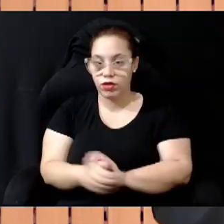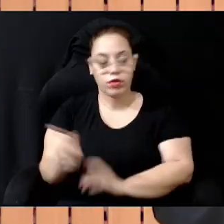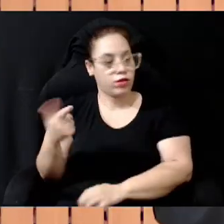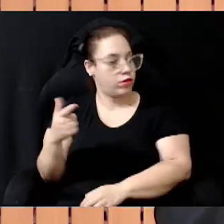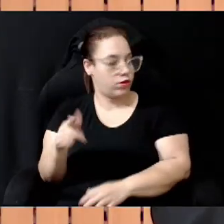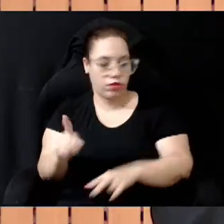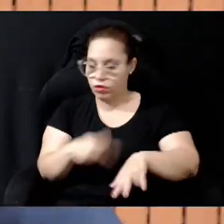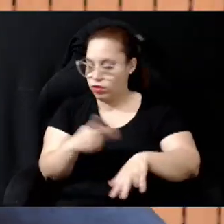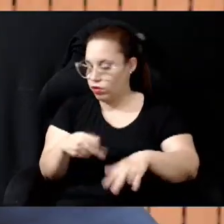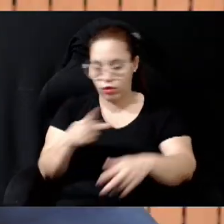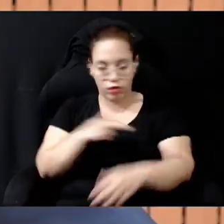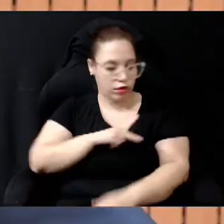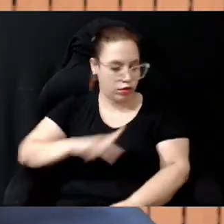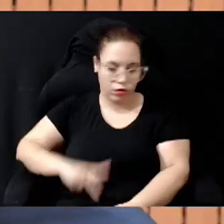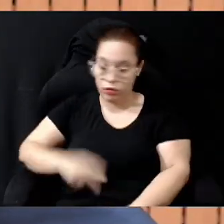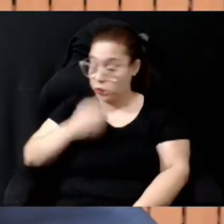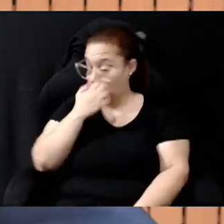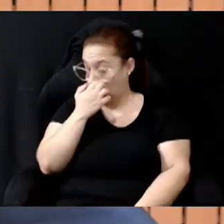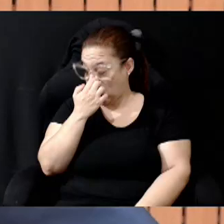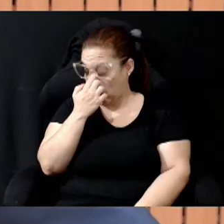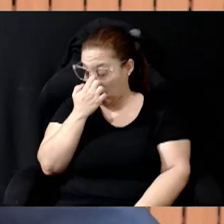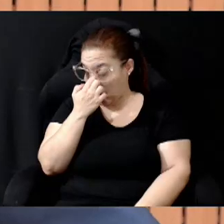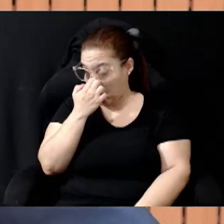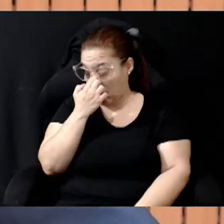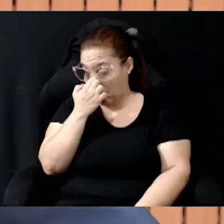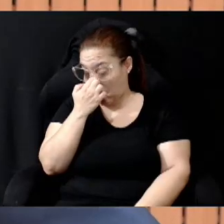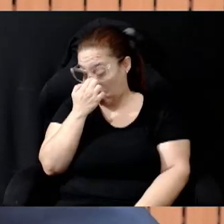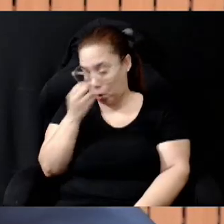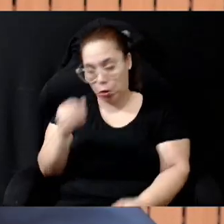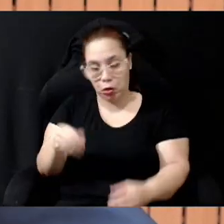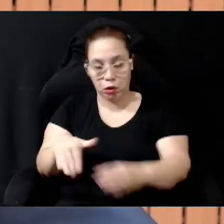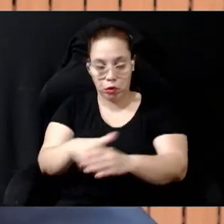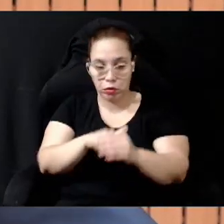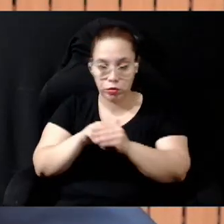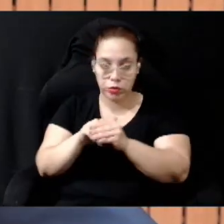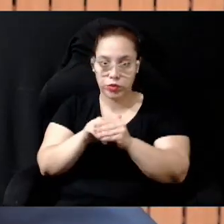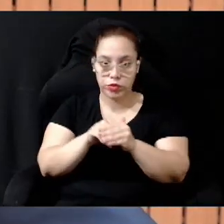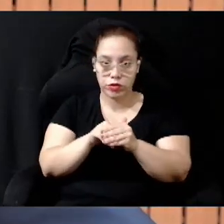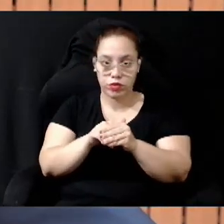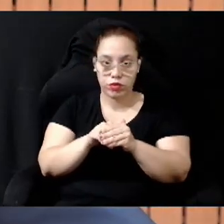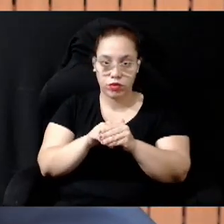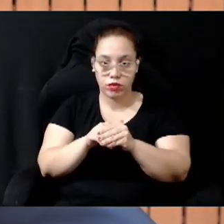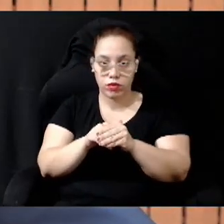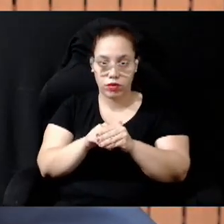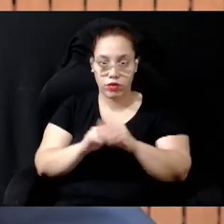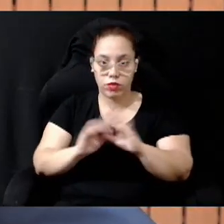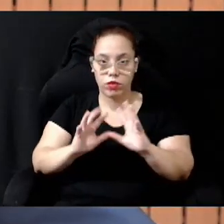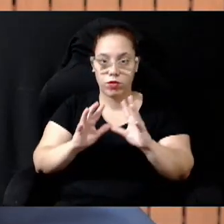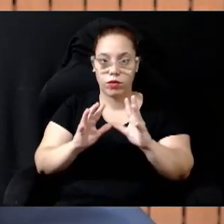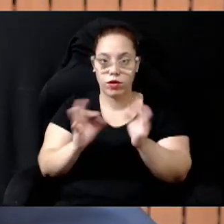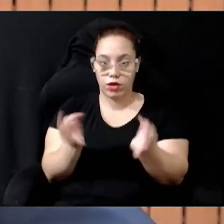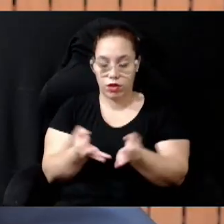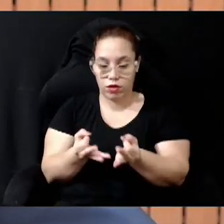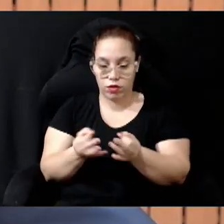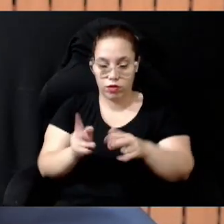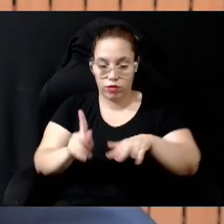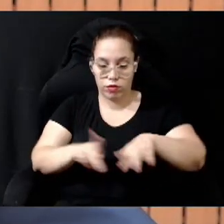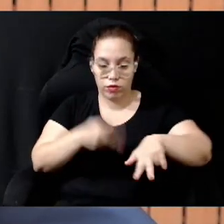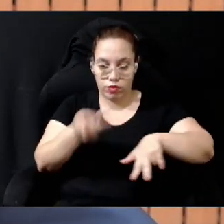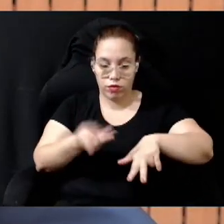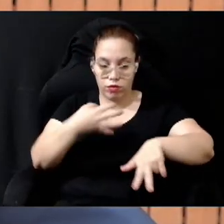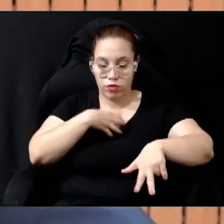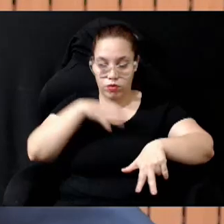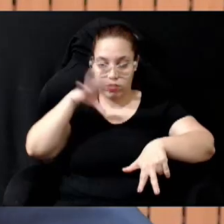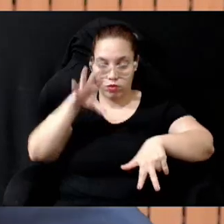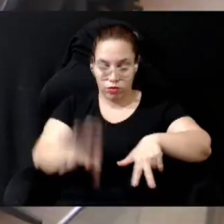senhor presidente. Não havendo vereador a discutir, a matéria vai à votação. O quórum é maioria simples. Vereadores favoráveis permaneçam